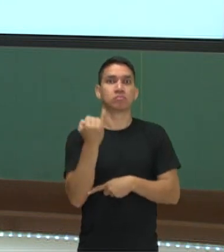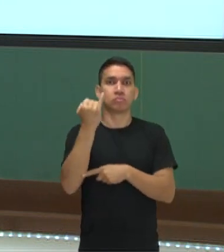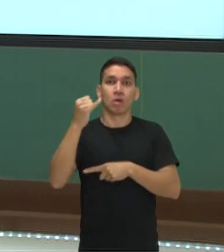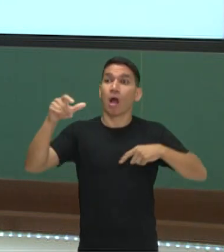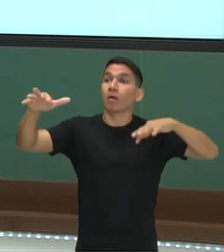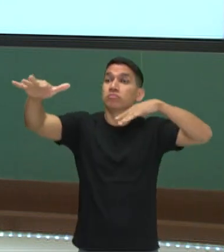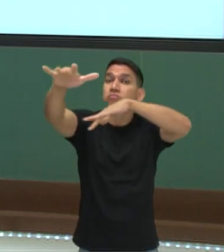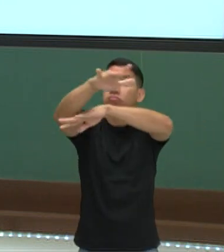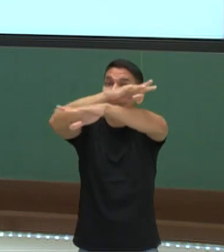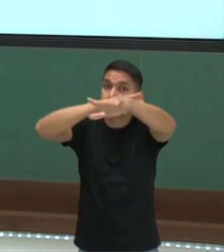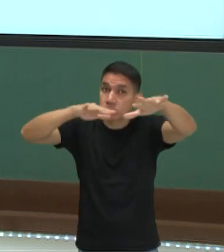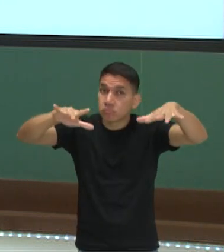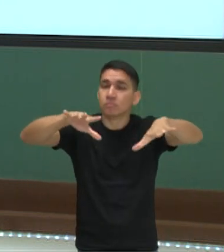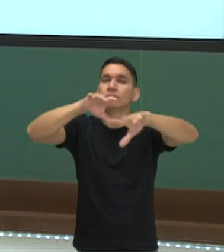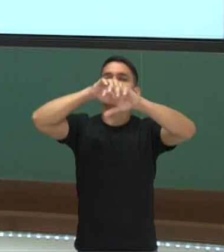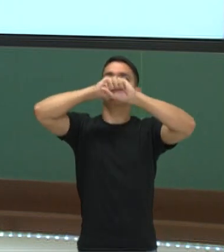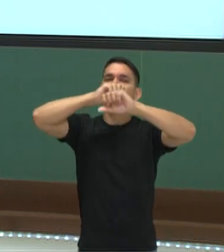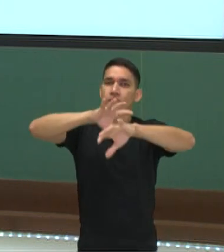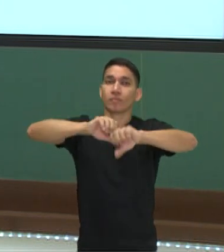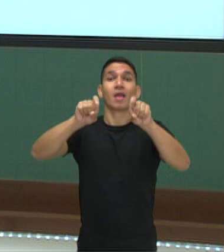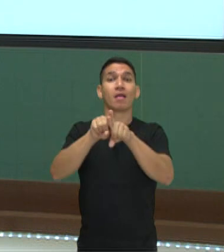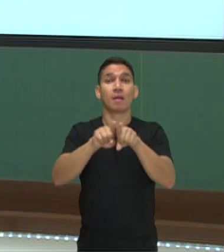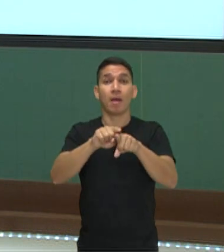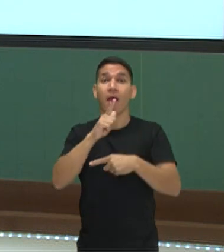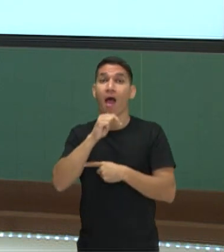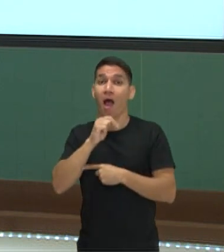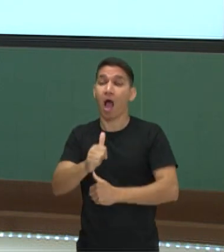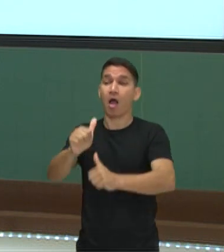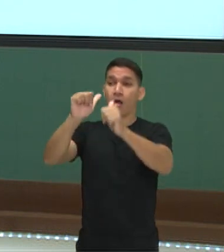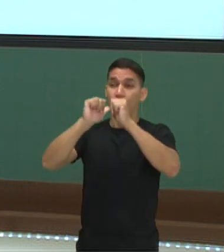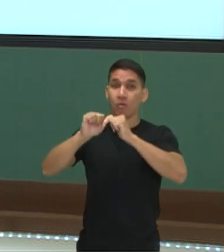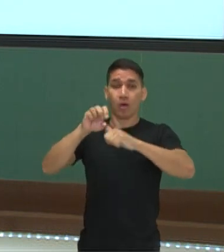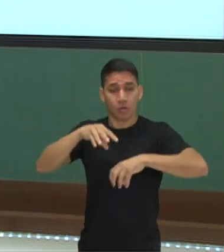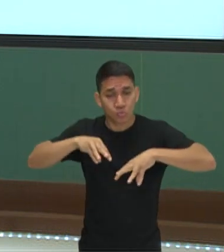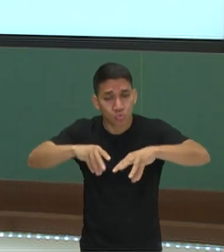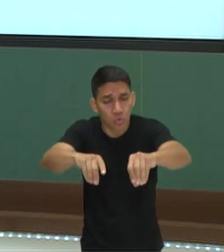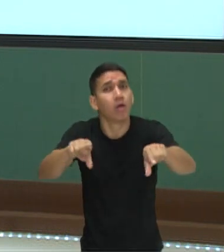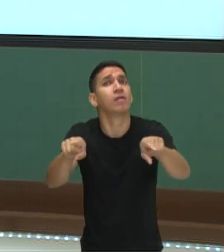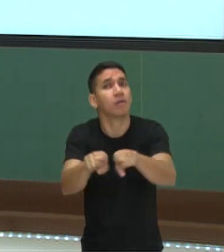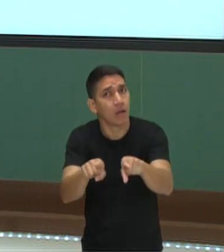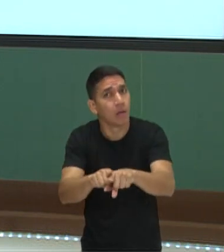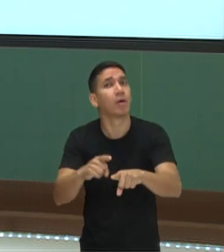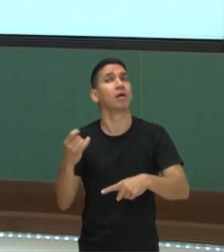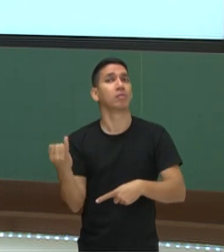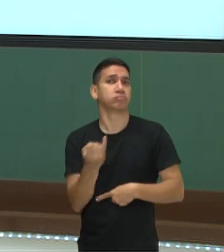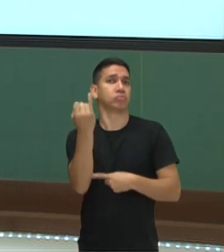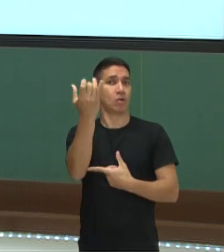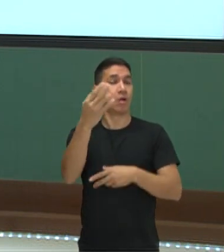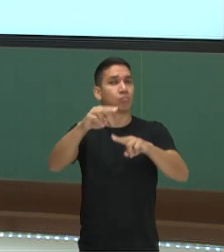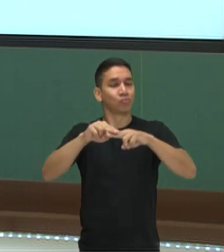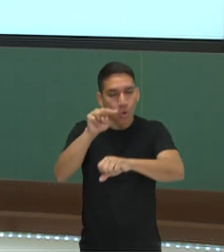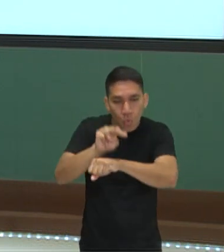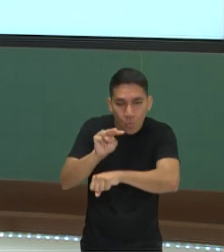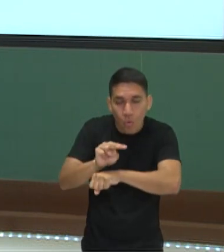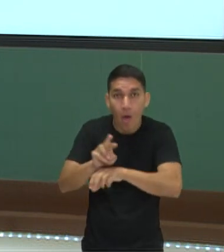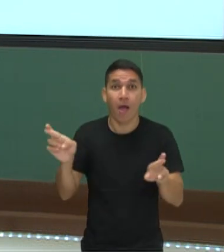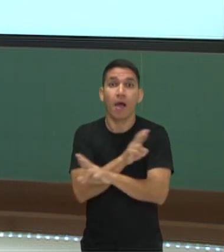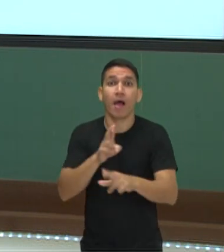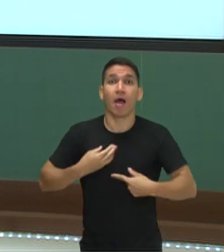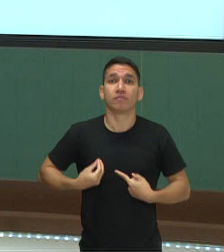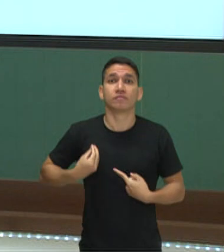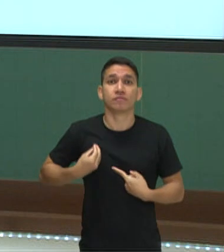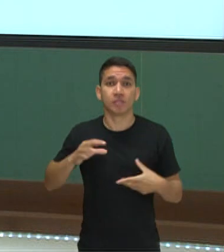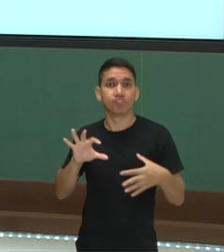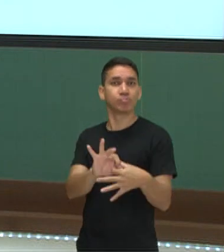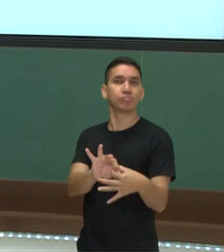ar e a água, o solo também é importante. Então, a preservação dele está relacionada à nossa vida, o